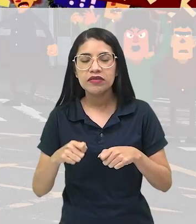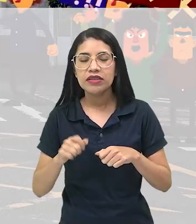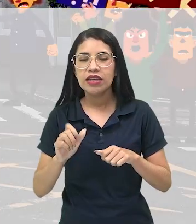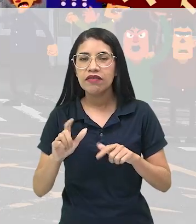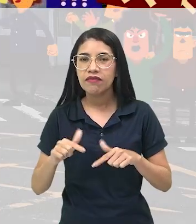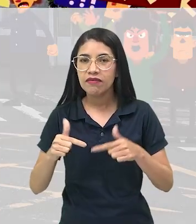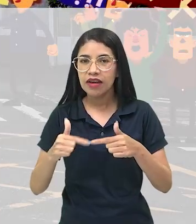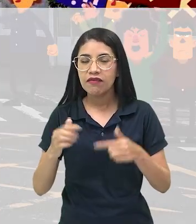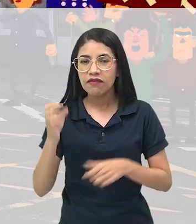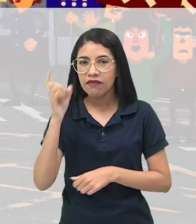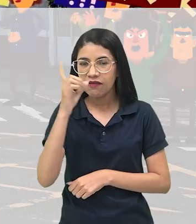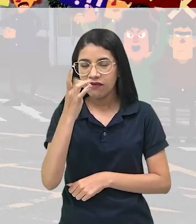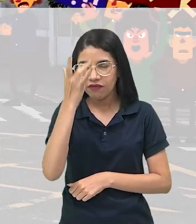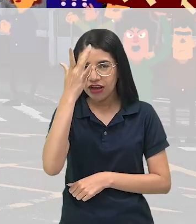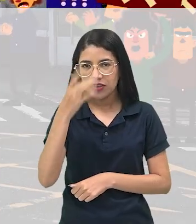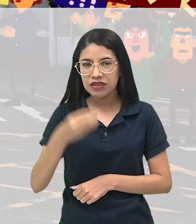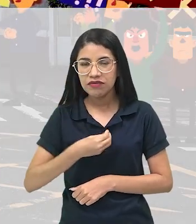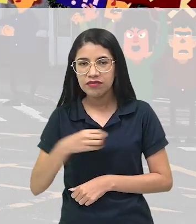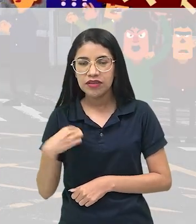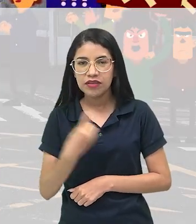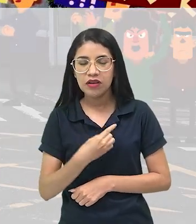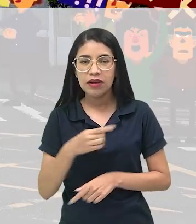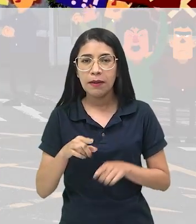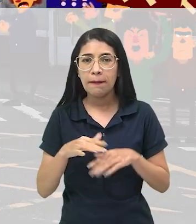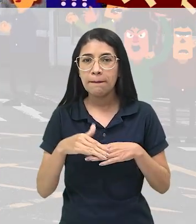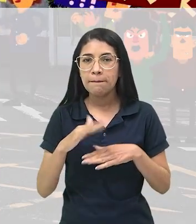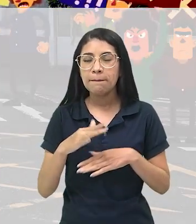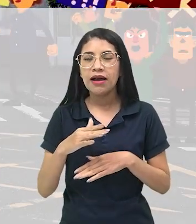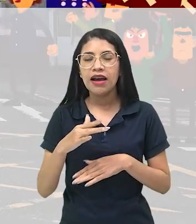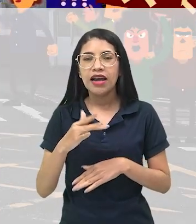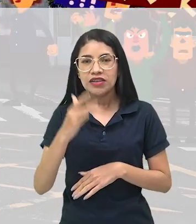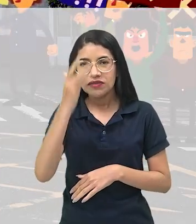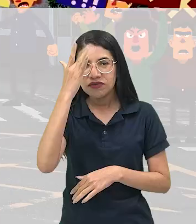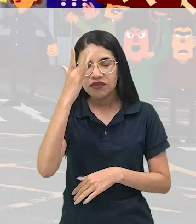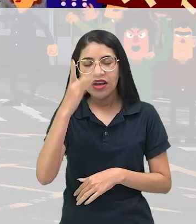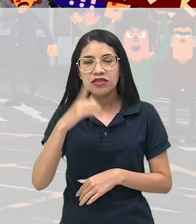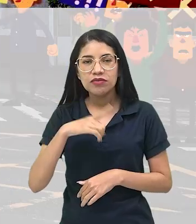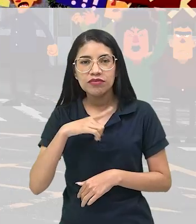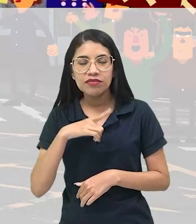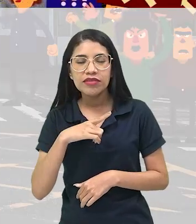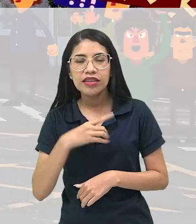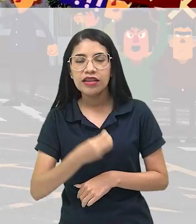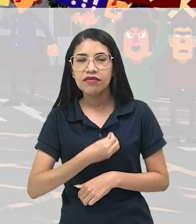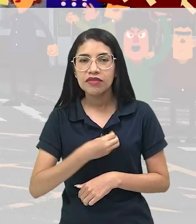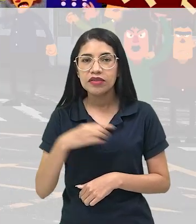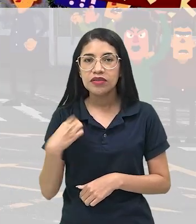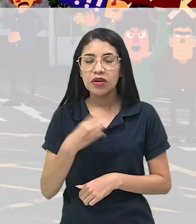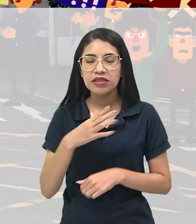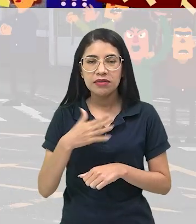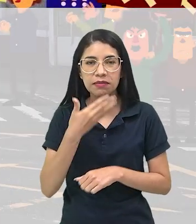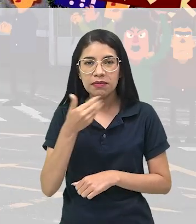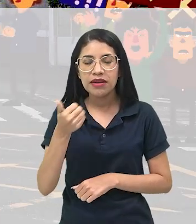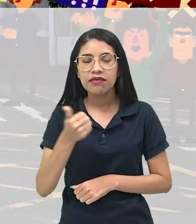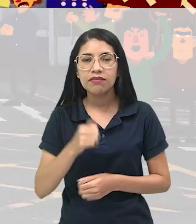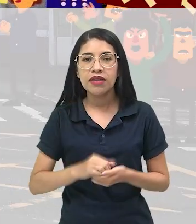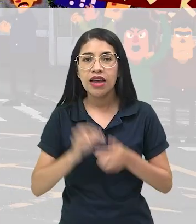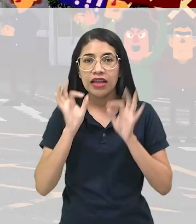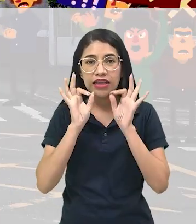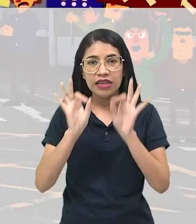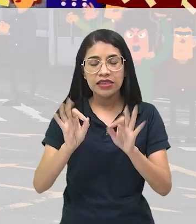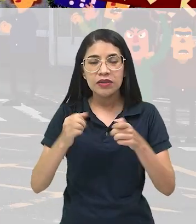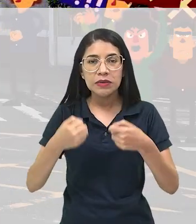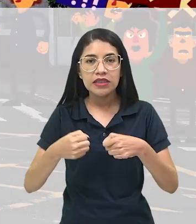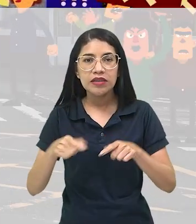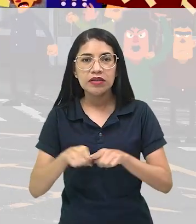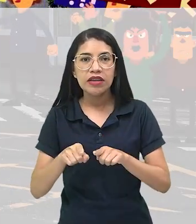mais fáceis na nossa vida. Quanto mais facilidade tiver, melhor. Atenção,